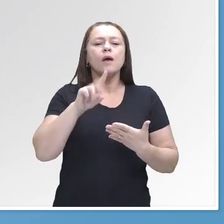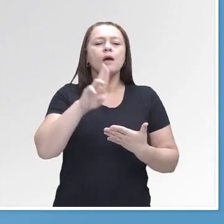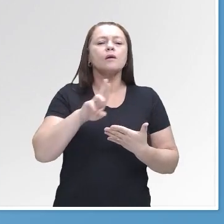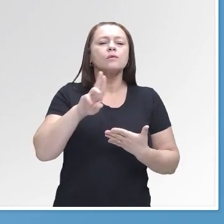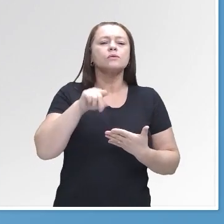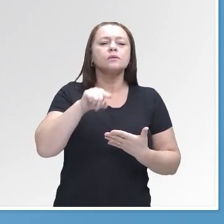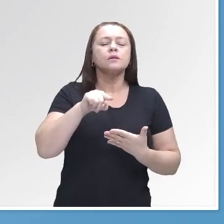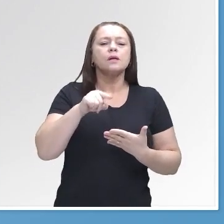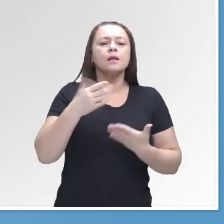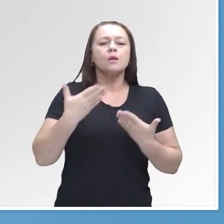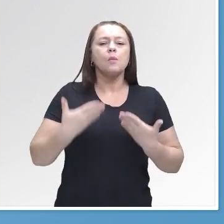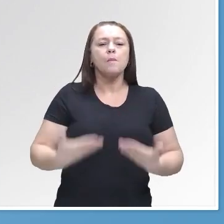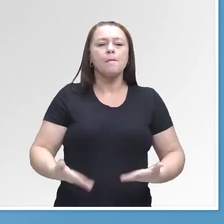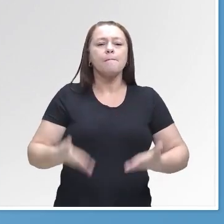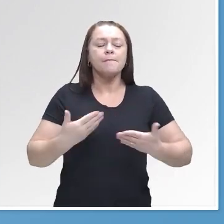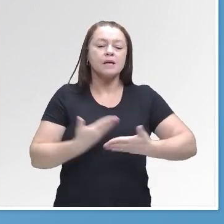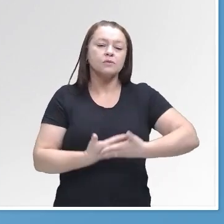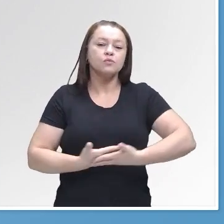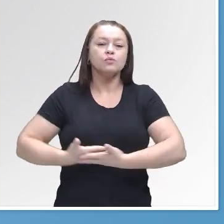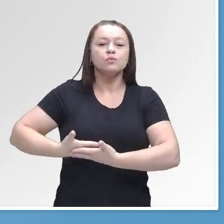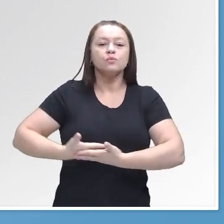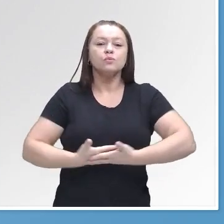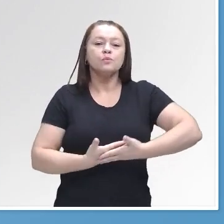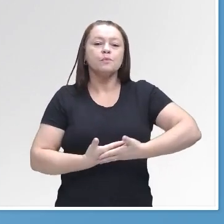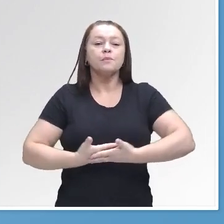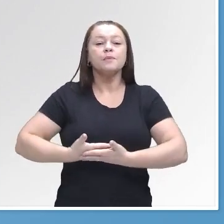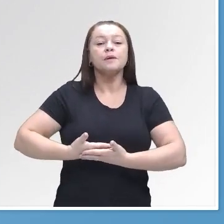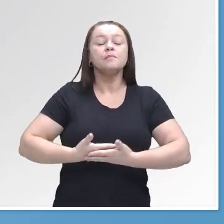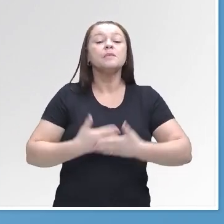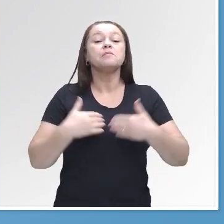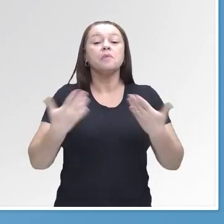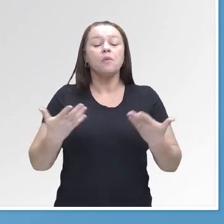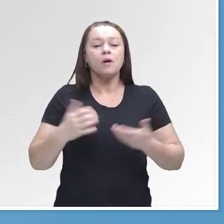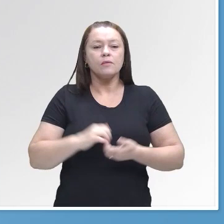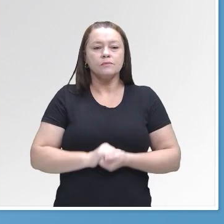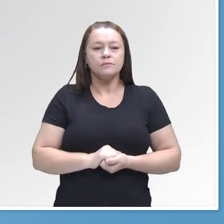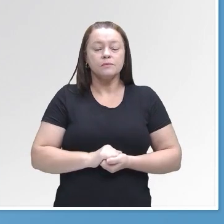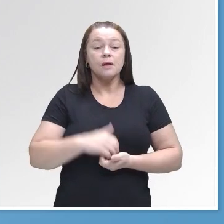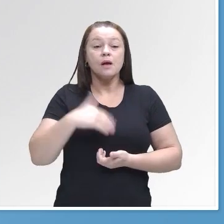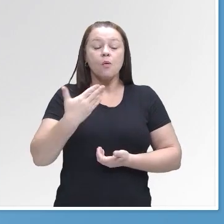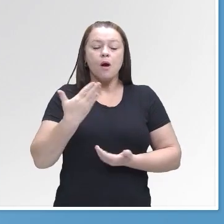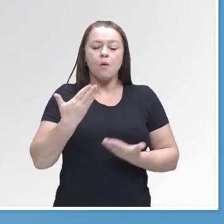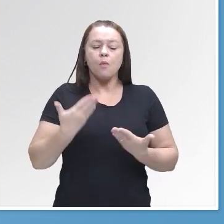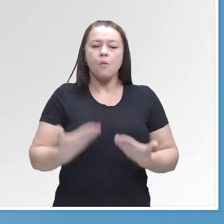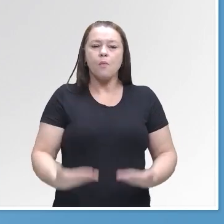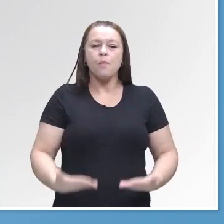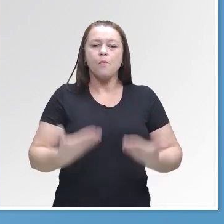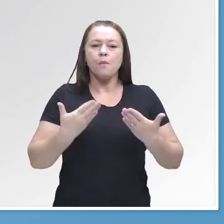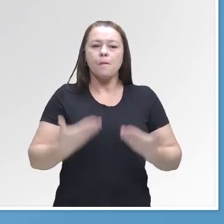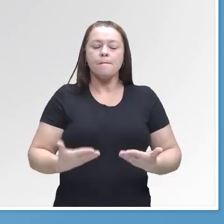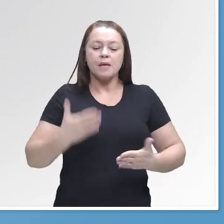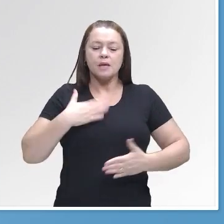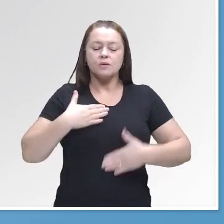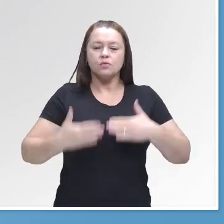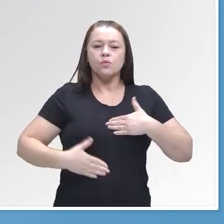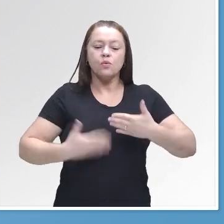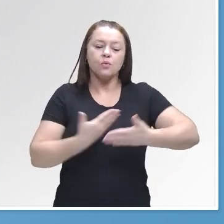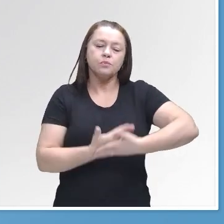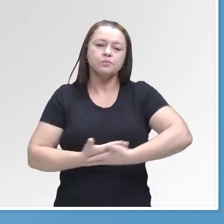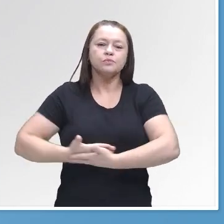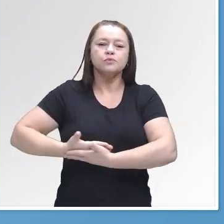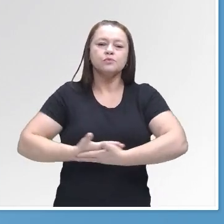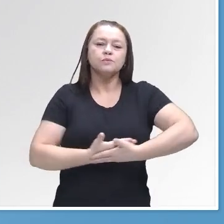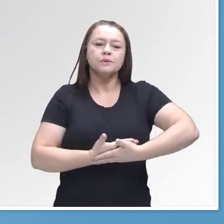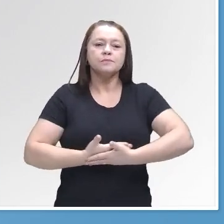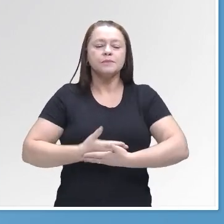massa corporal do bebê? Qual é a medida da massa corporal do